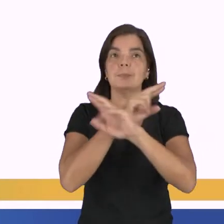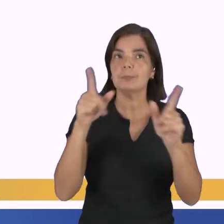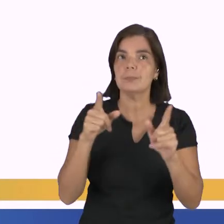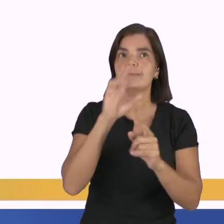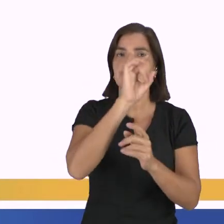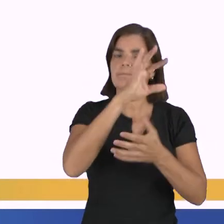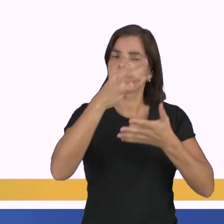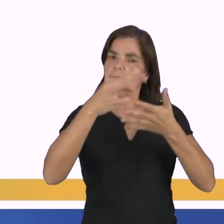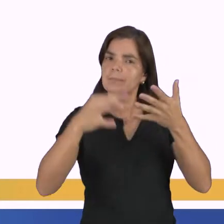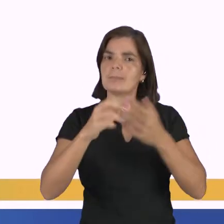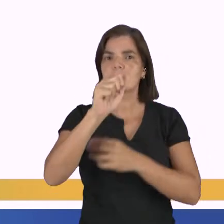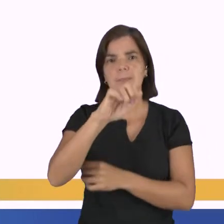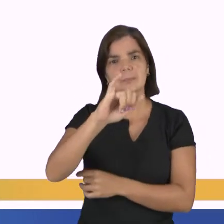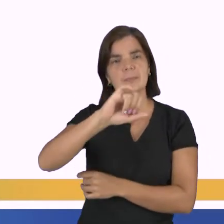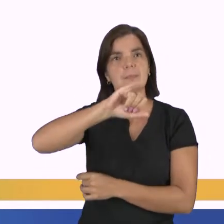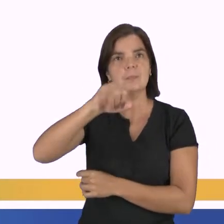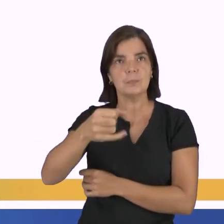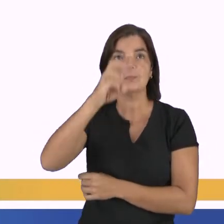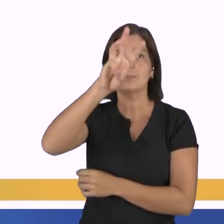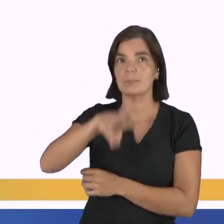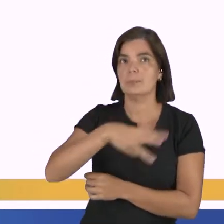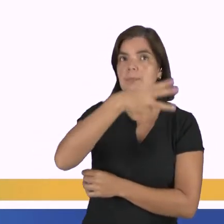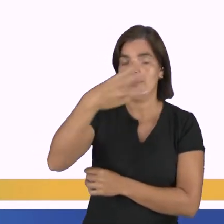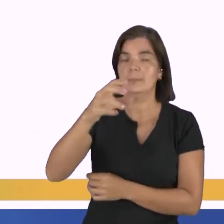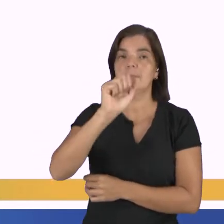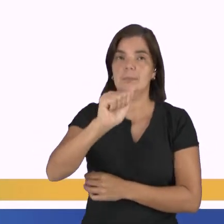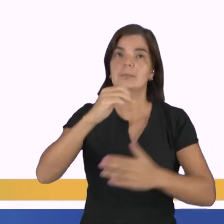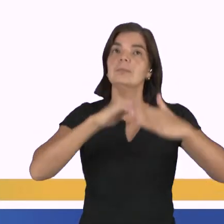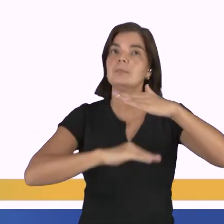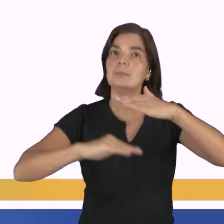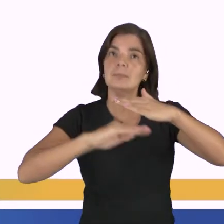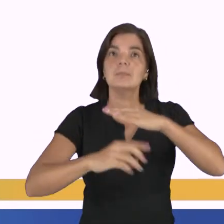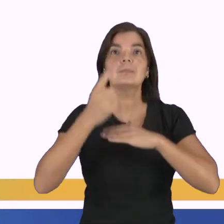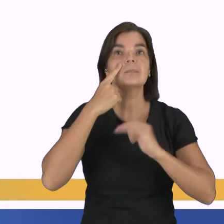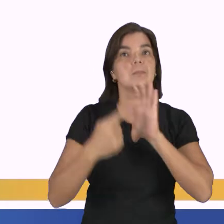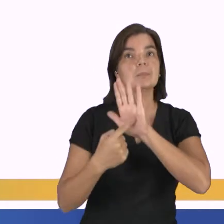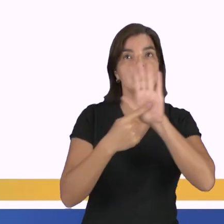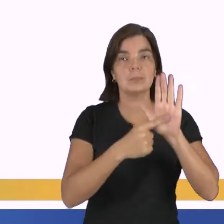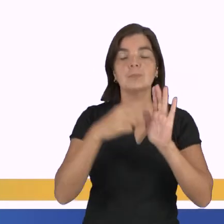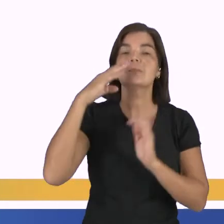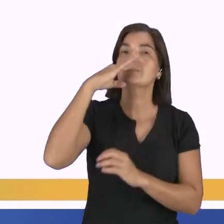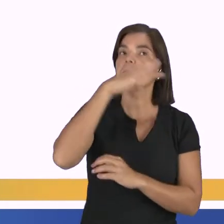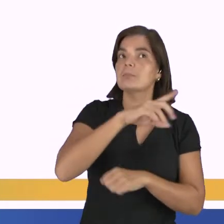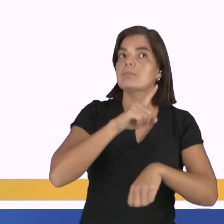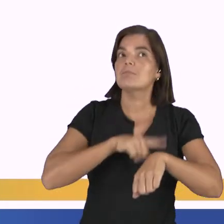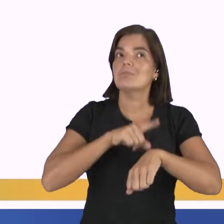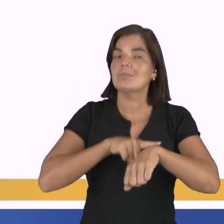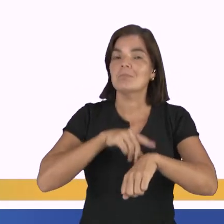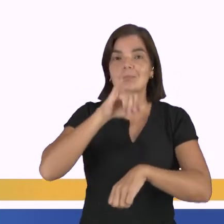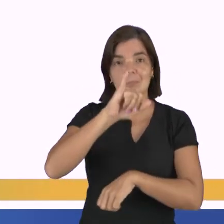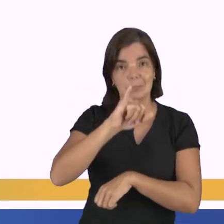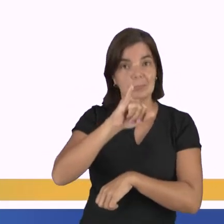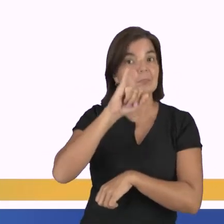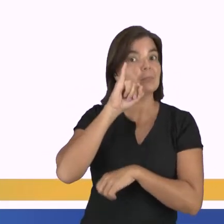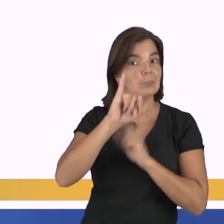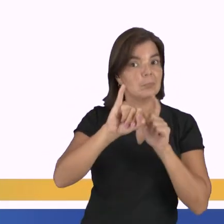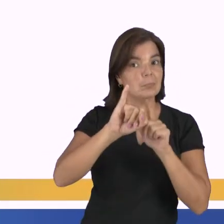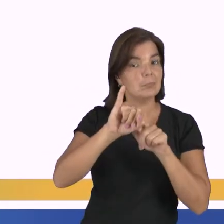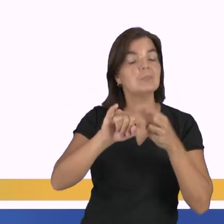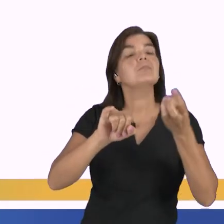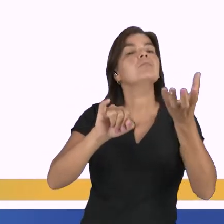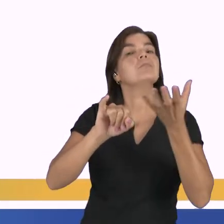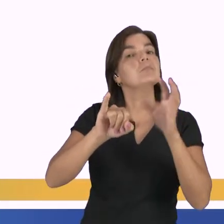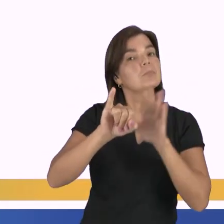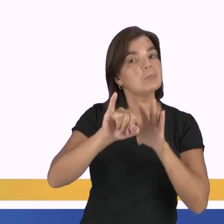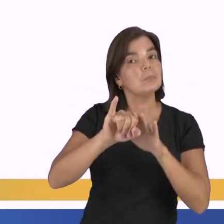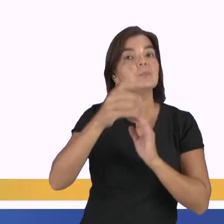cada elemento aí J da Matriz a abaixo Corresponde à média da temperatura no momento e observa bem quem